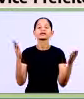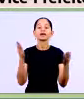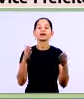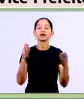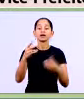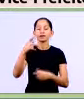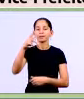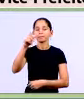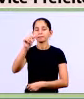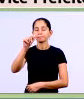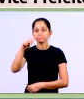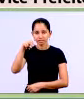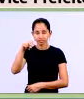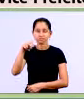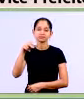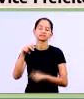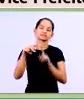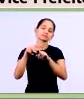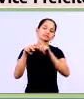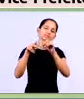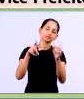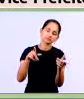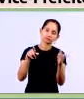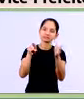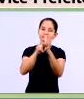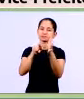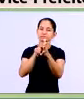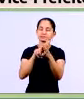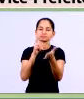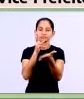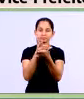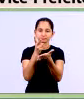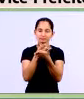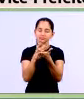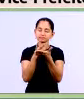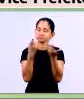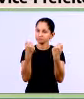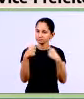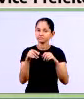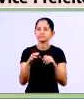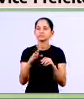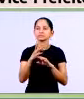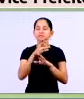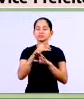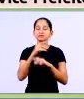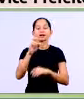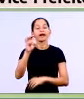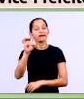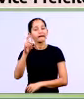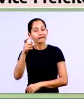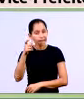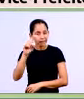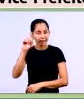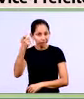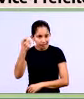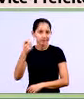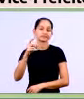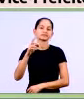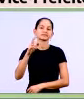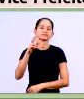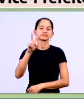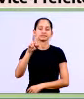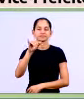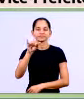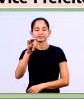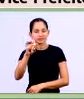Pan-americano, com hífen, também. O pan continua com hífen. O ex, o vice, o soto